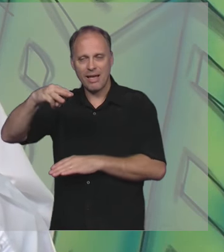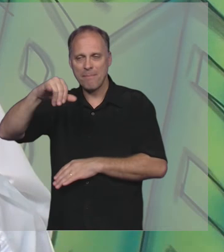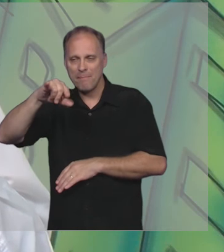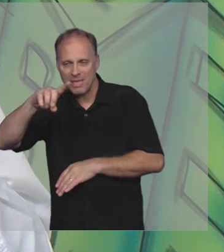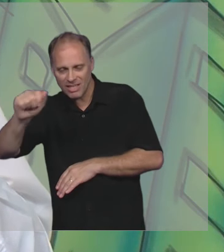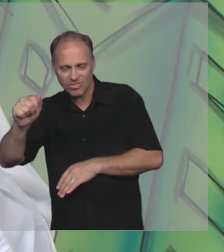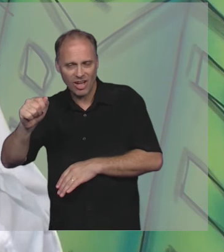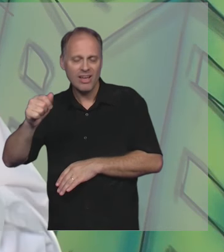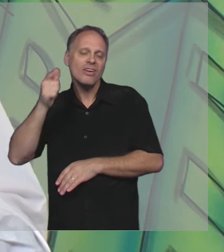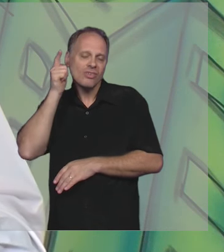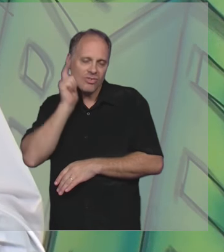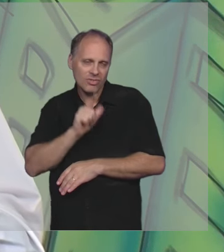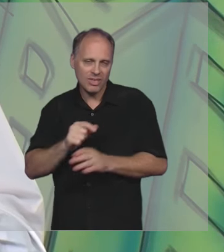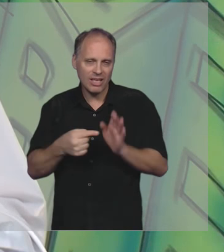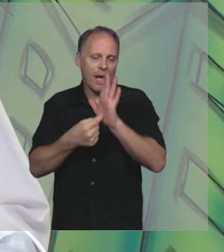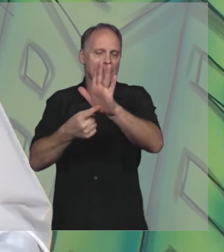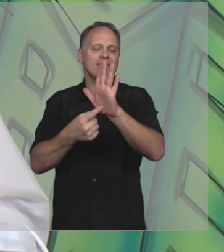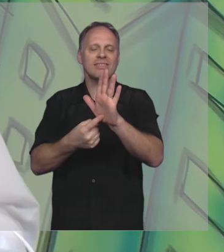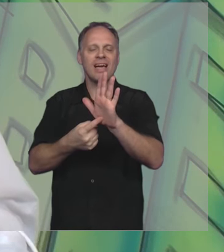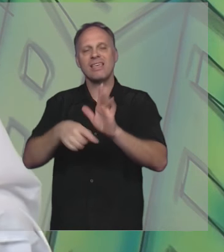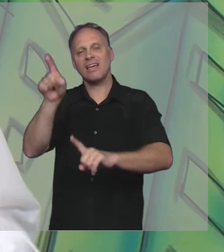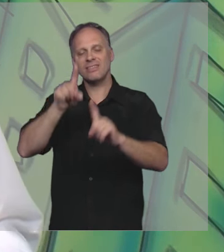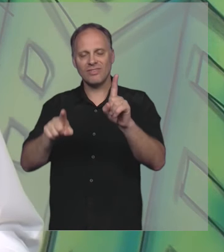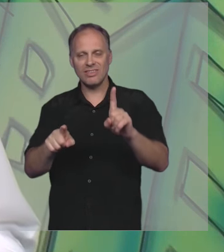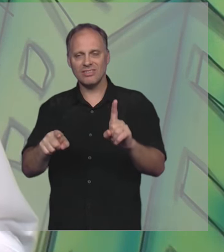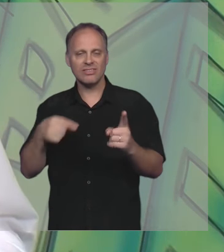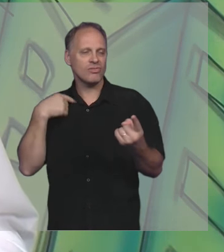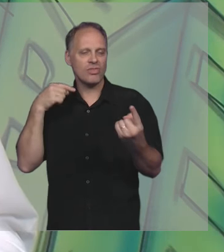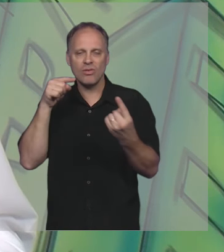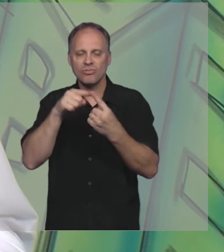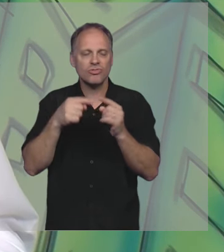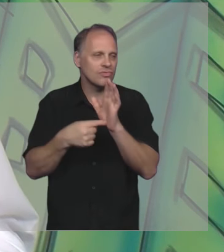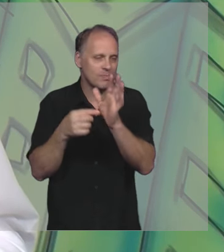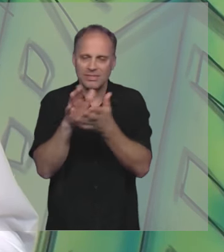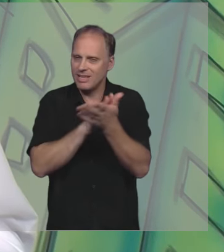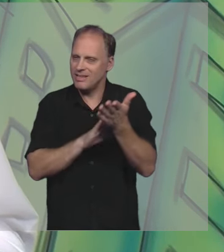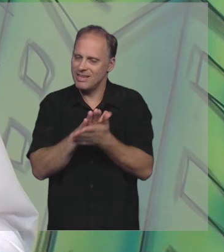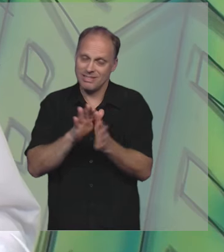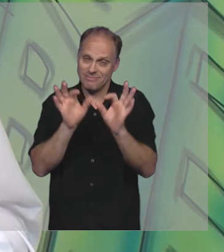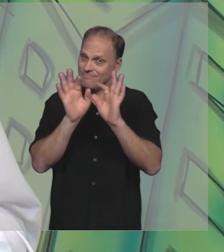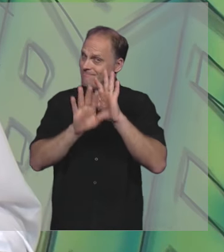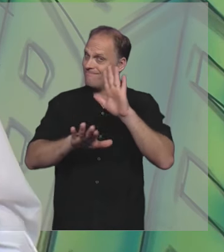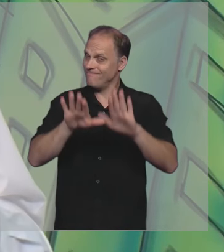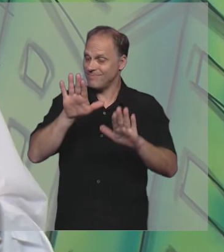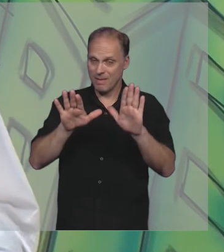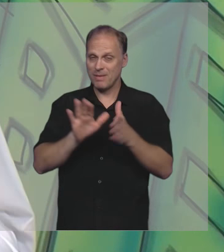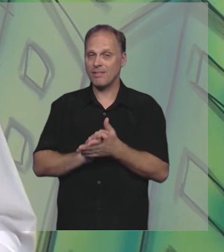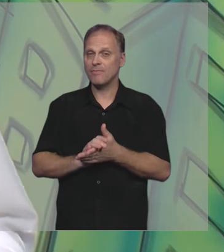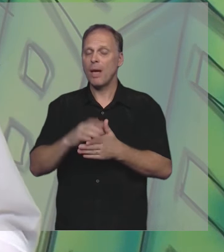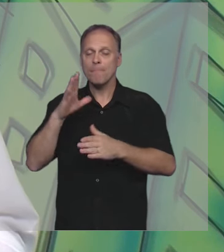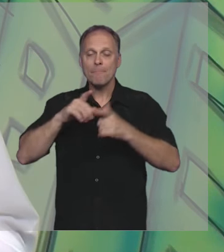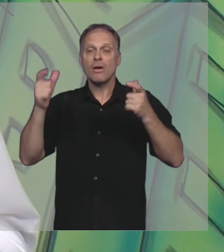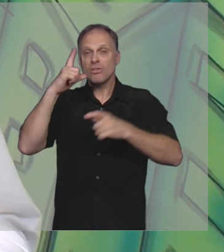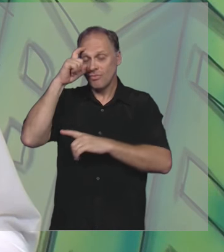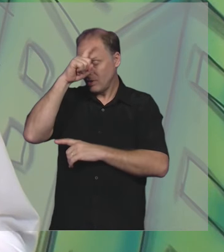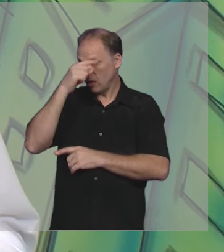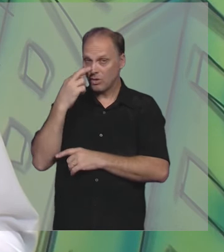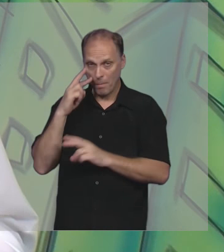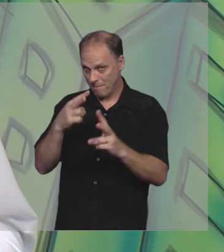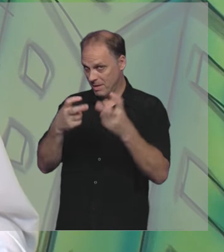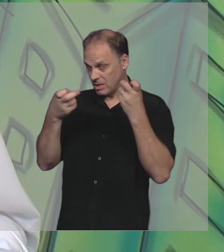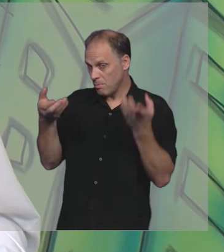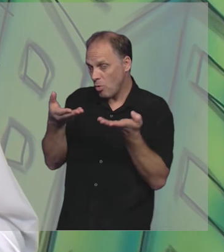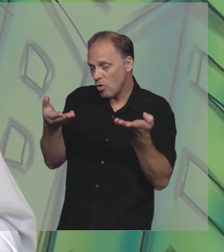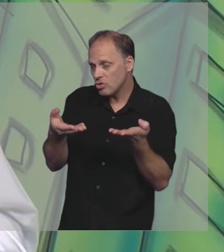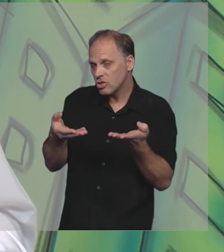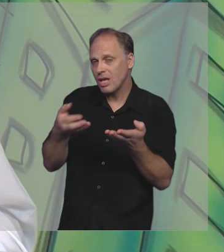mídia consegue expor isso e muitas vezes não há intenção de expor isso, né? A maior dificuldade que eu vejo realmente